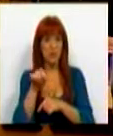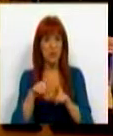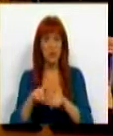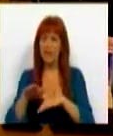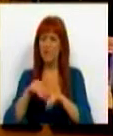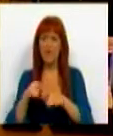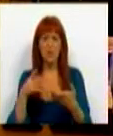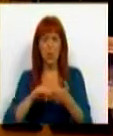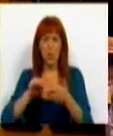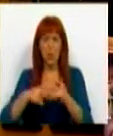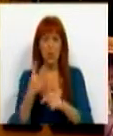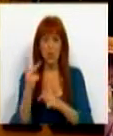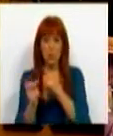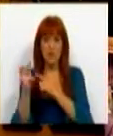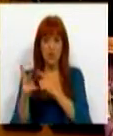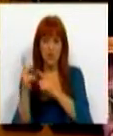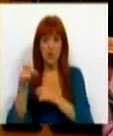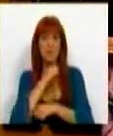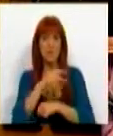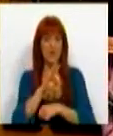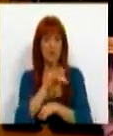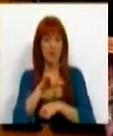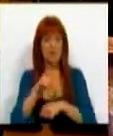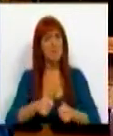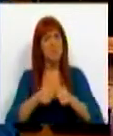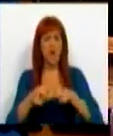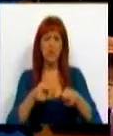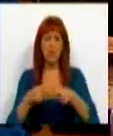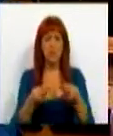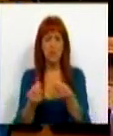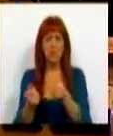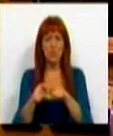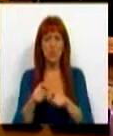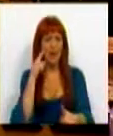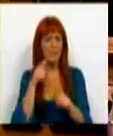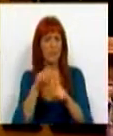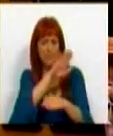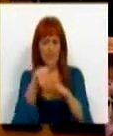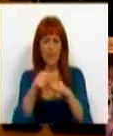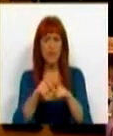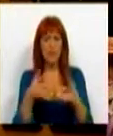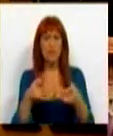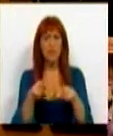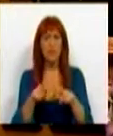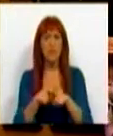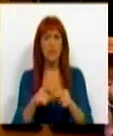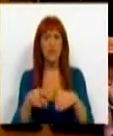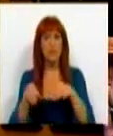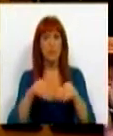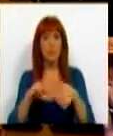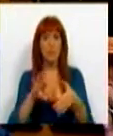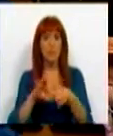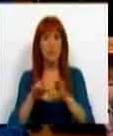destes mesmos contratos bianuais que permitirão à FADU fazer uma melhor gestão dos meios, tendo em vista a participação portuguesa nas